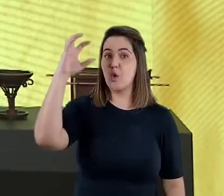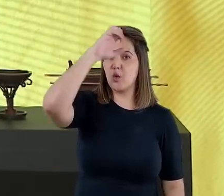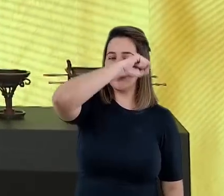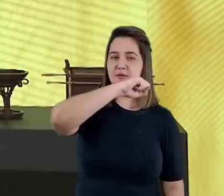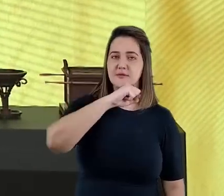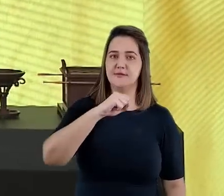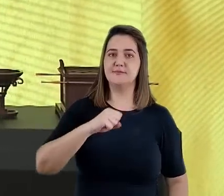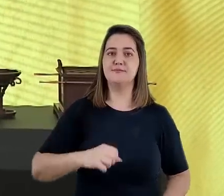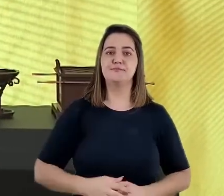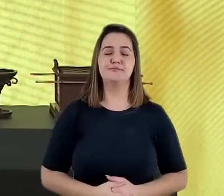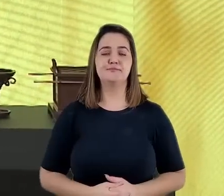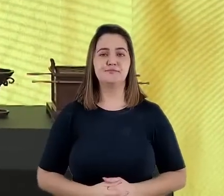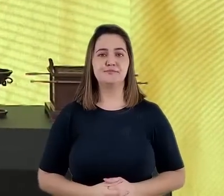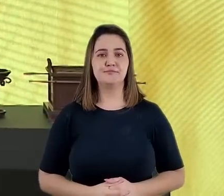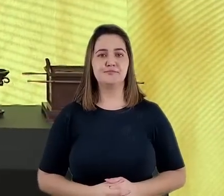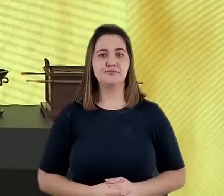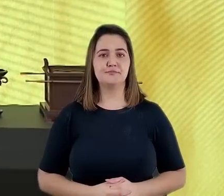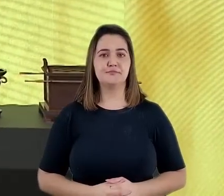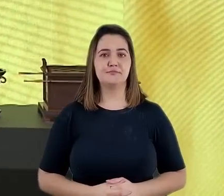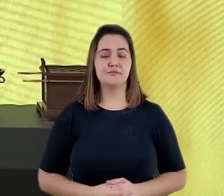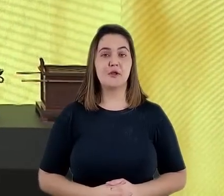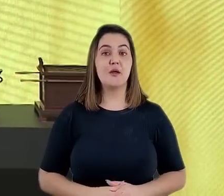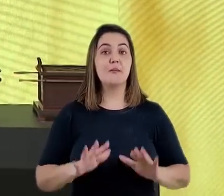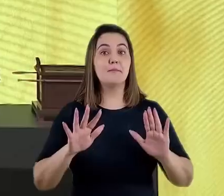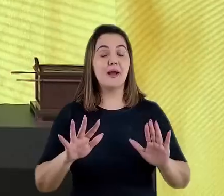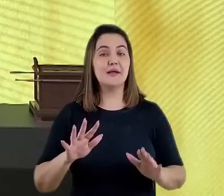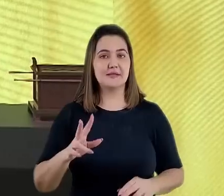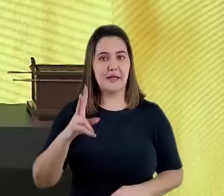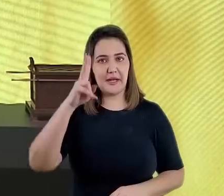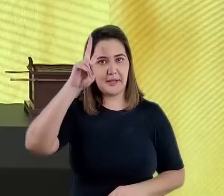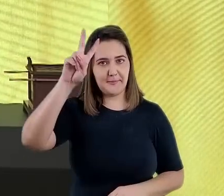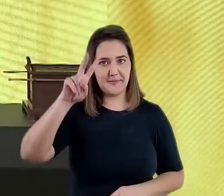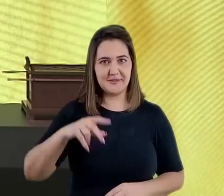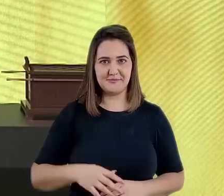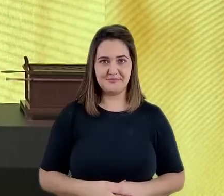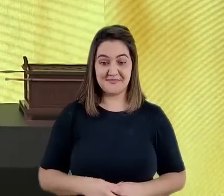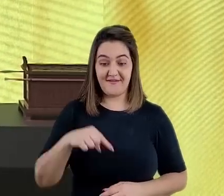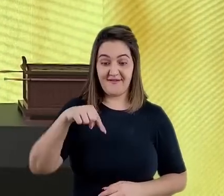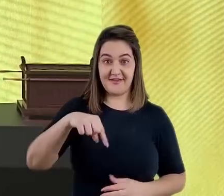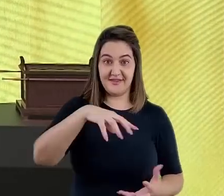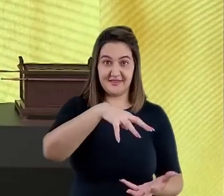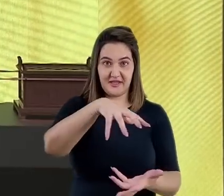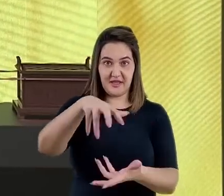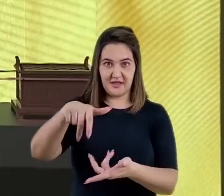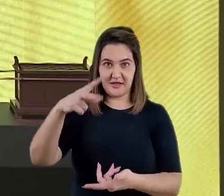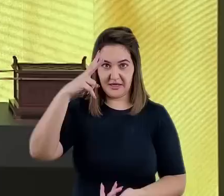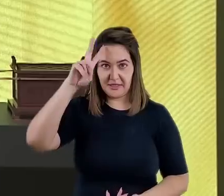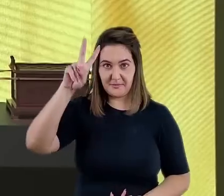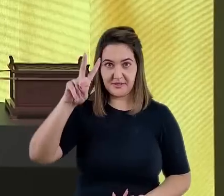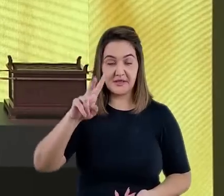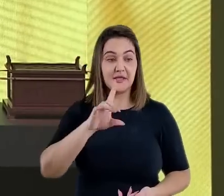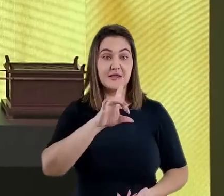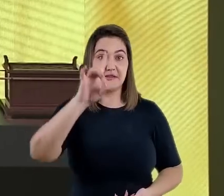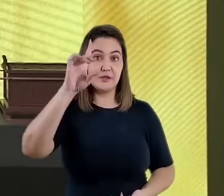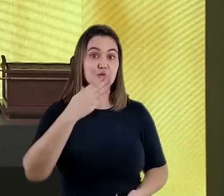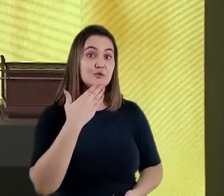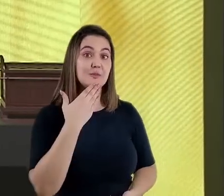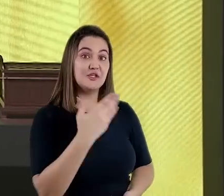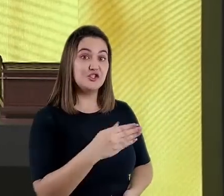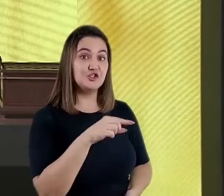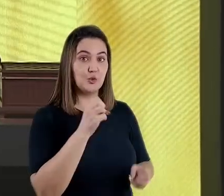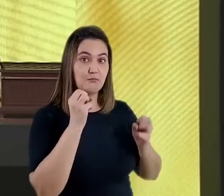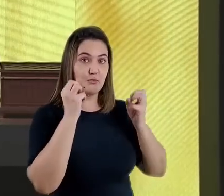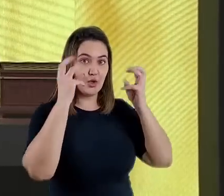tão importante na Bíblia Sagrada. Agora, lembrando do santuário aqui na terra, você se recorda que Deus pediu aos hebreus para fazerem